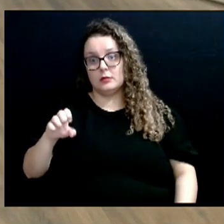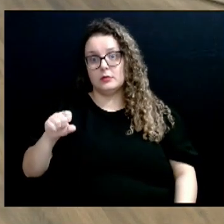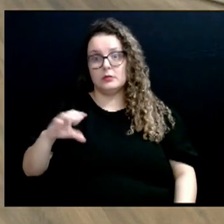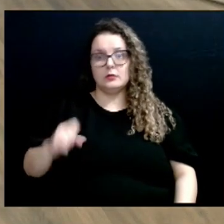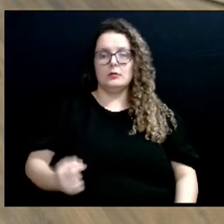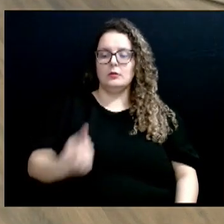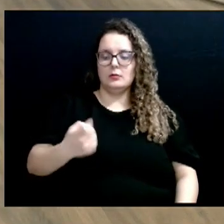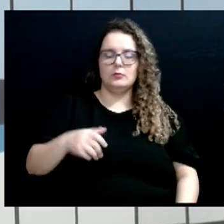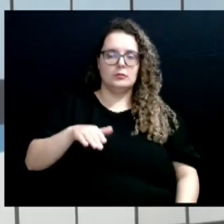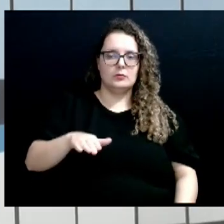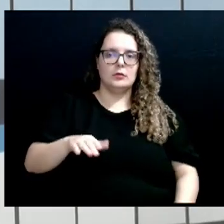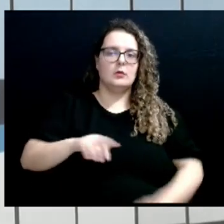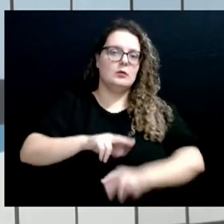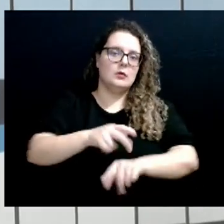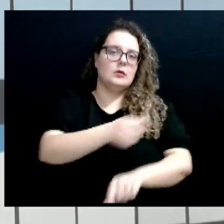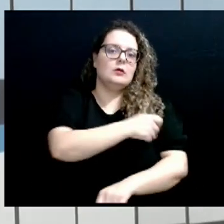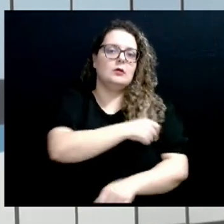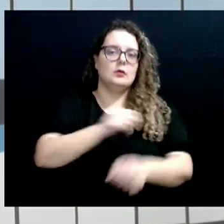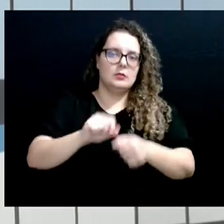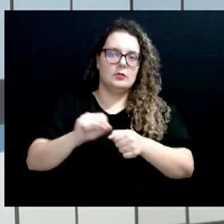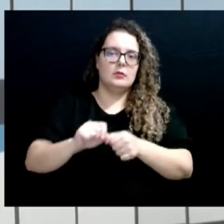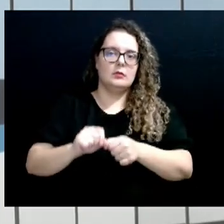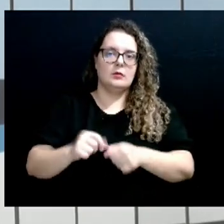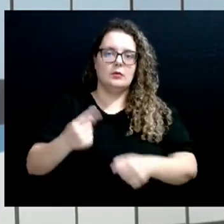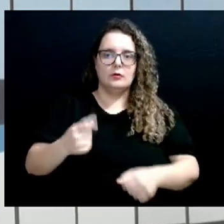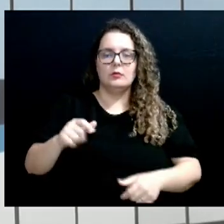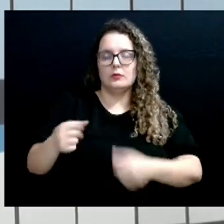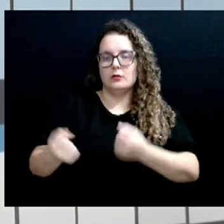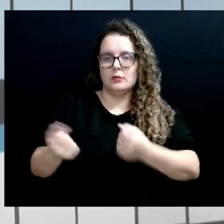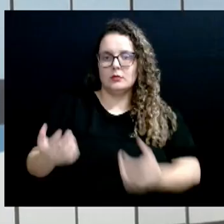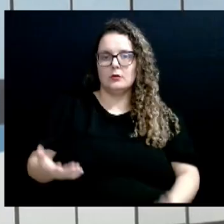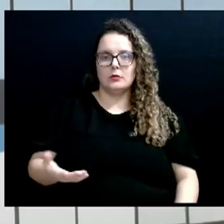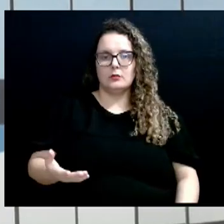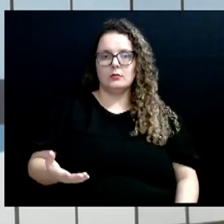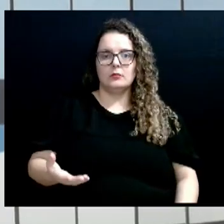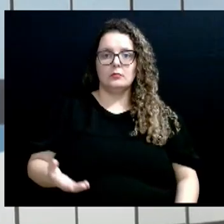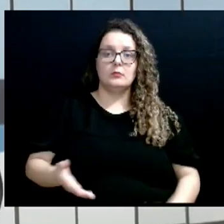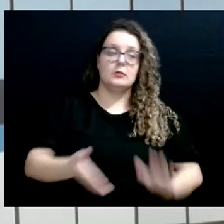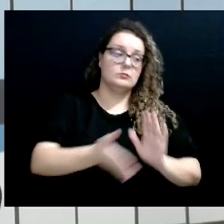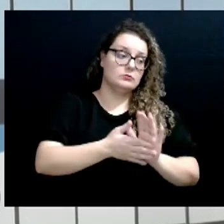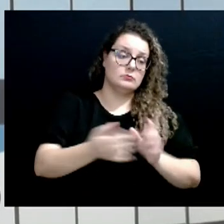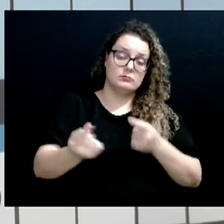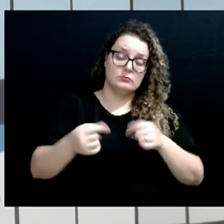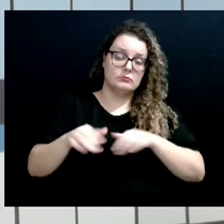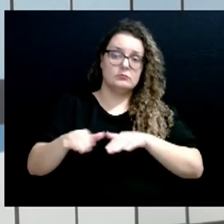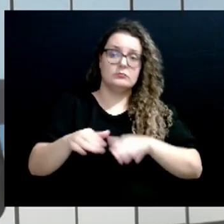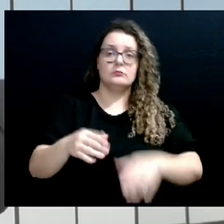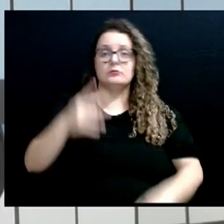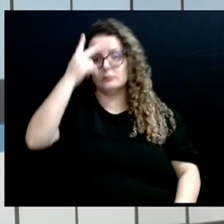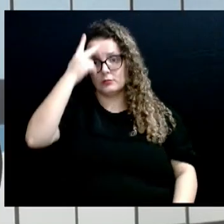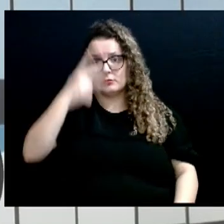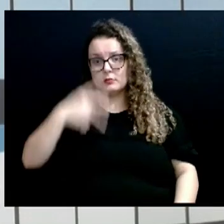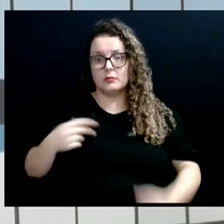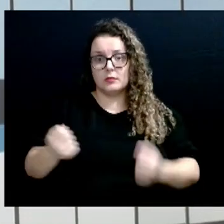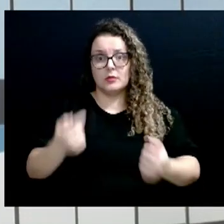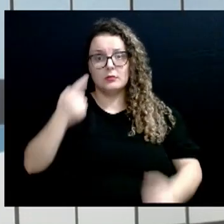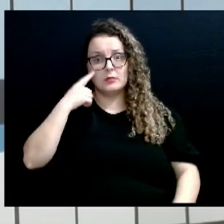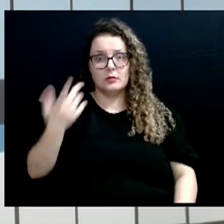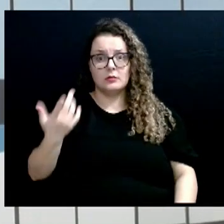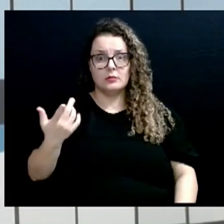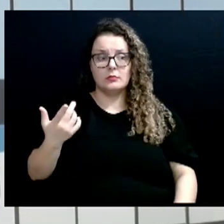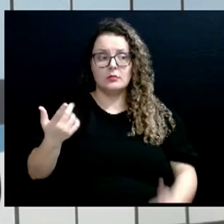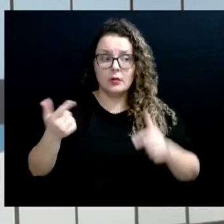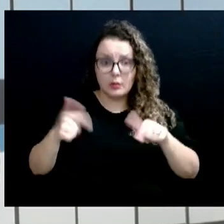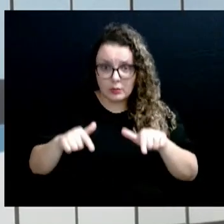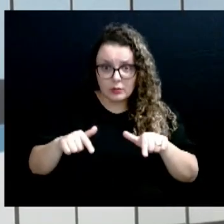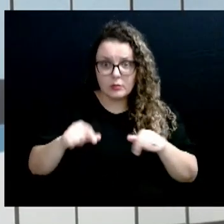alunos fazem o exame naquele mesmo carro. Já por essa proposta, cada um vai poder ir com o seu carro. Então você imagina, primeiro, onde vai ter um lugar para fazer um exame